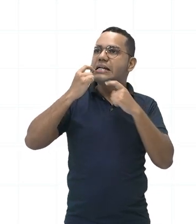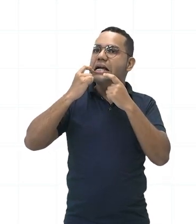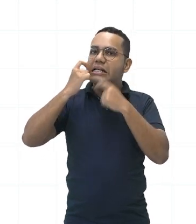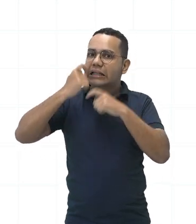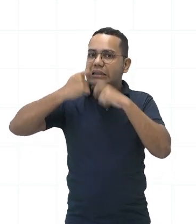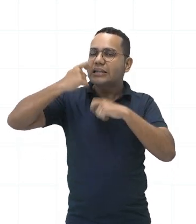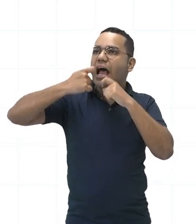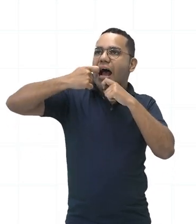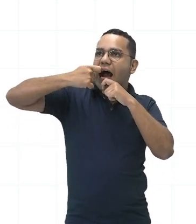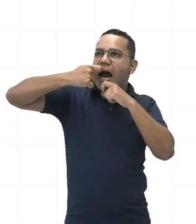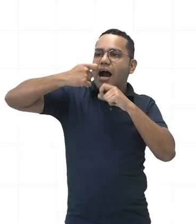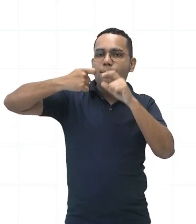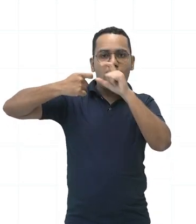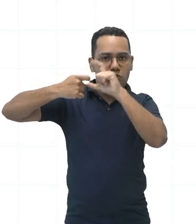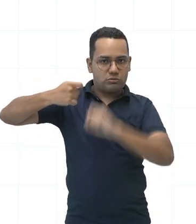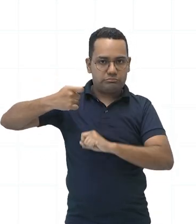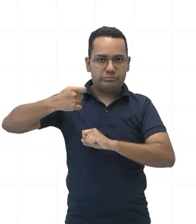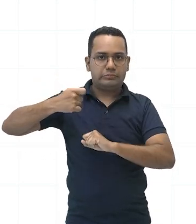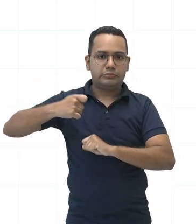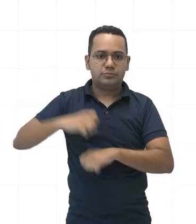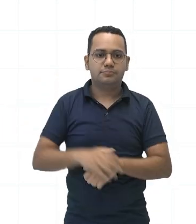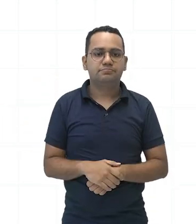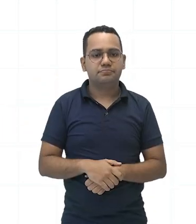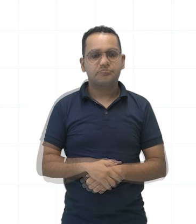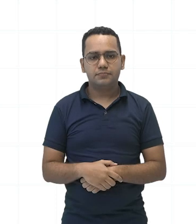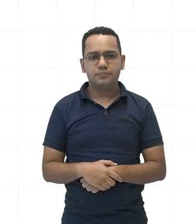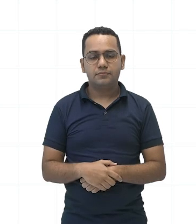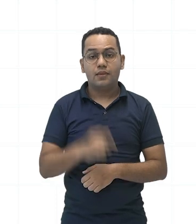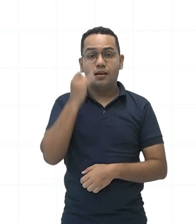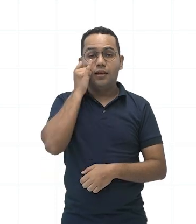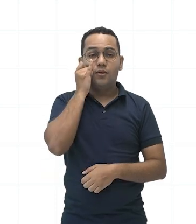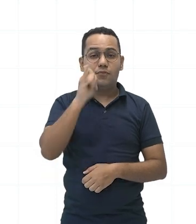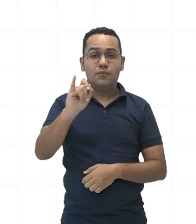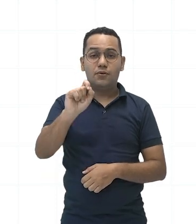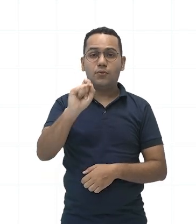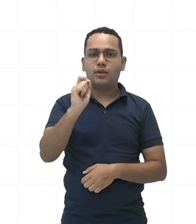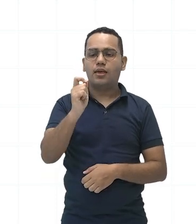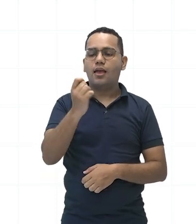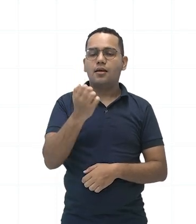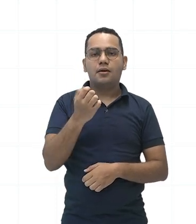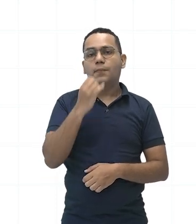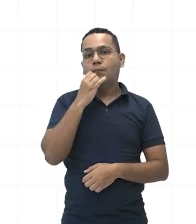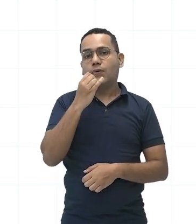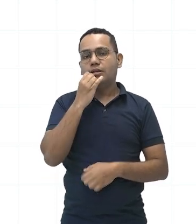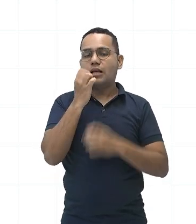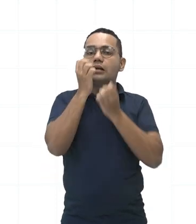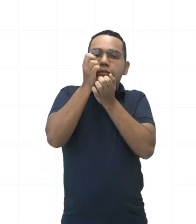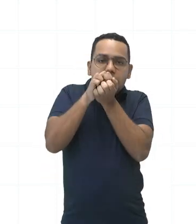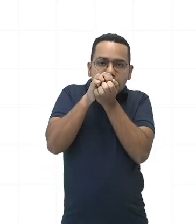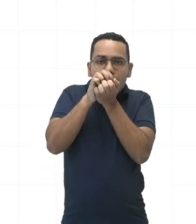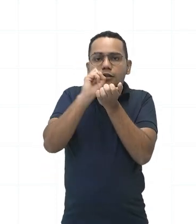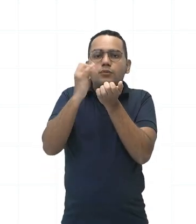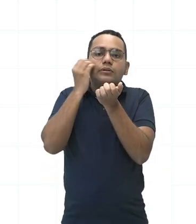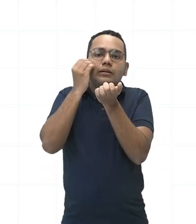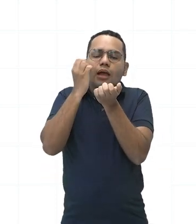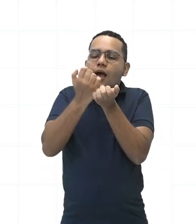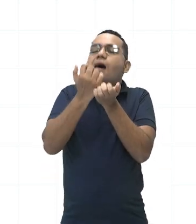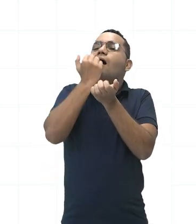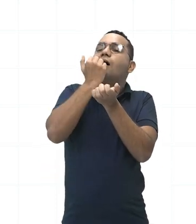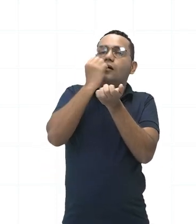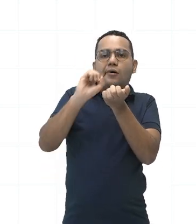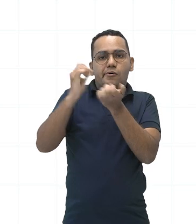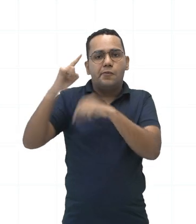momento. Não coloque a mão ou objeto na boca da vítima, que é isso que eu acabei de falar para vocês, e não tente tirar a vítima do